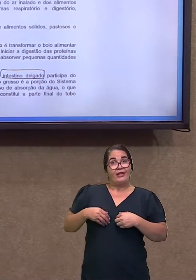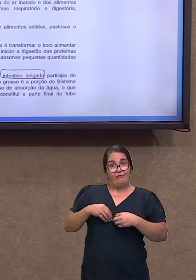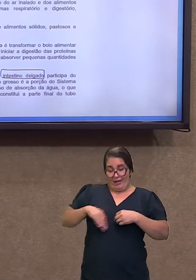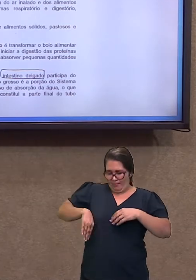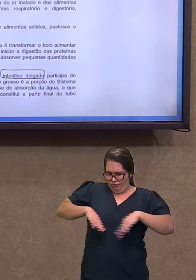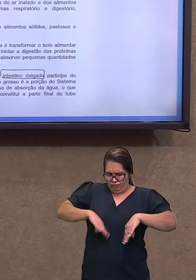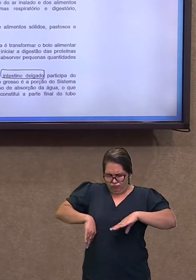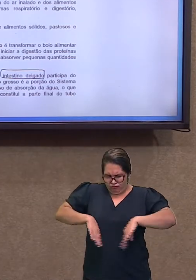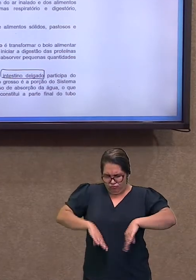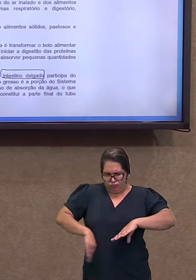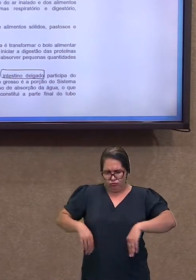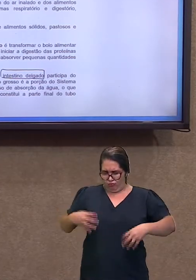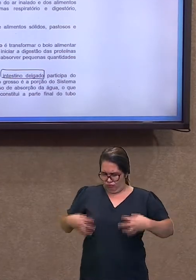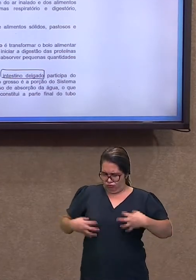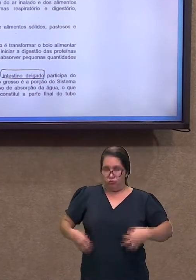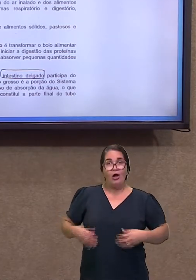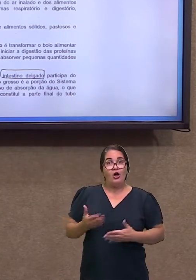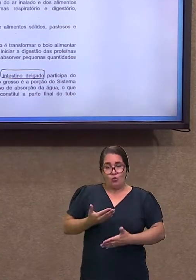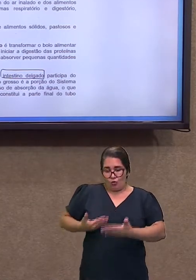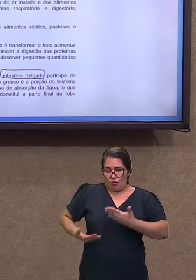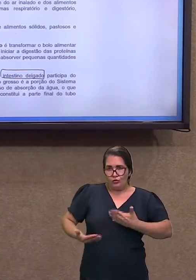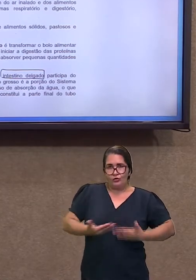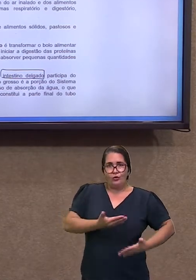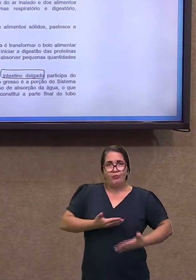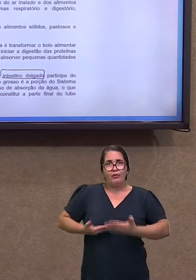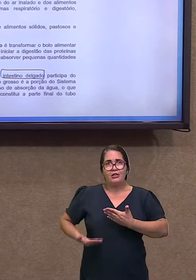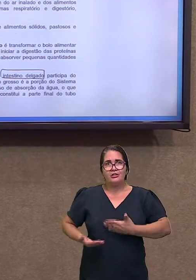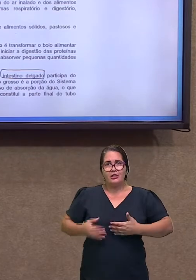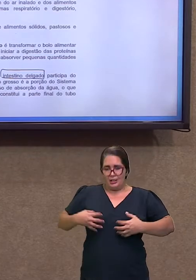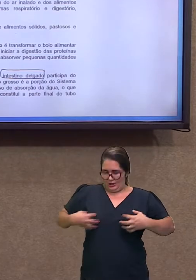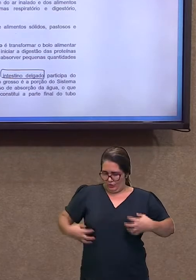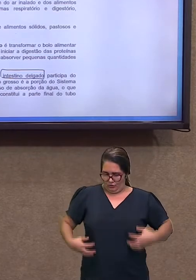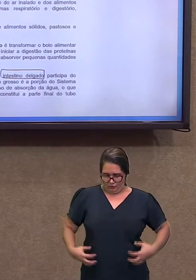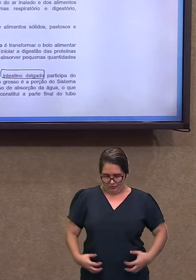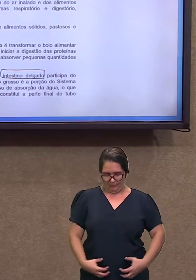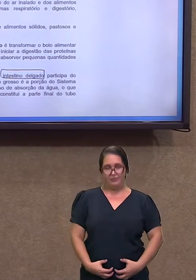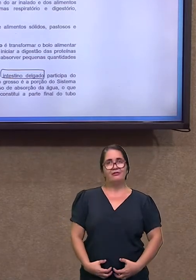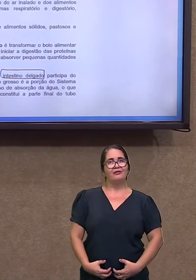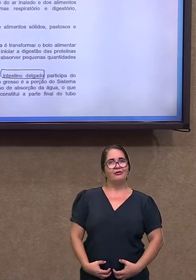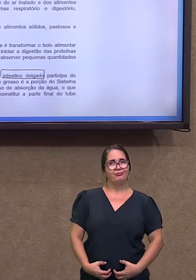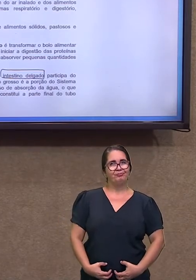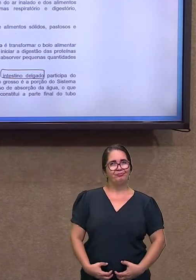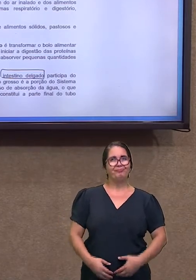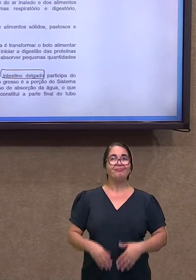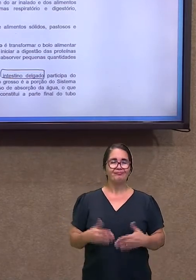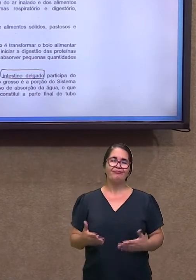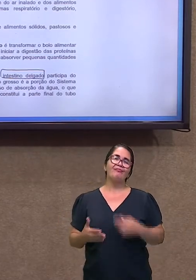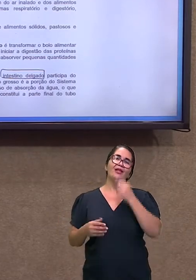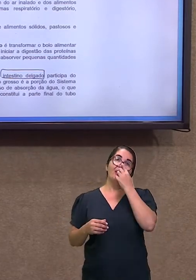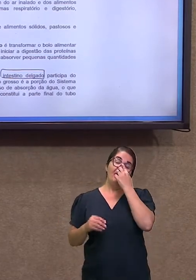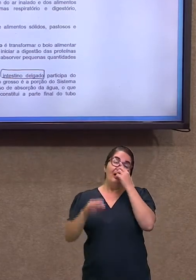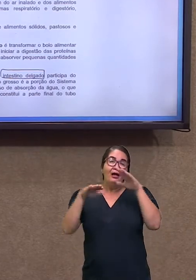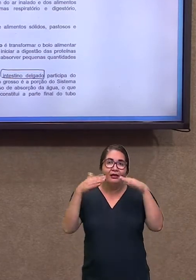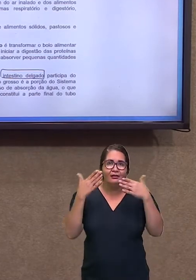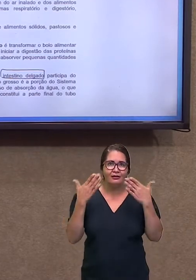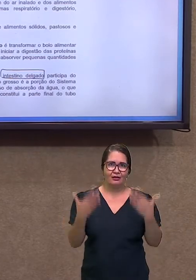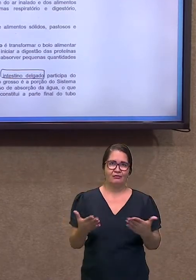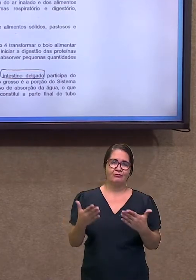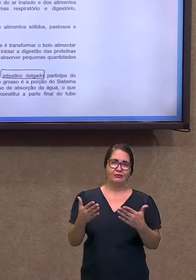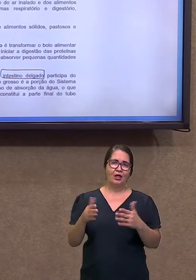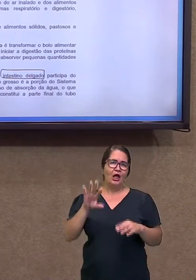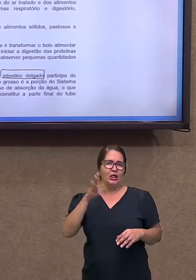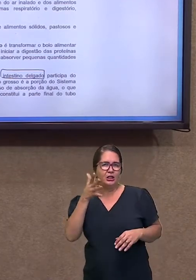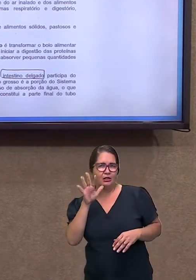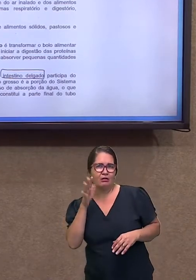mas a minha mãe, né, já não tem mais os caninos. A minha mãe, infelizmente, perdeu lá um dente